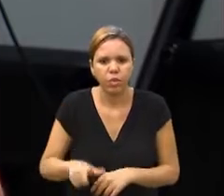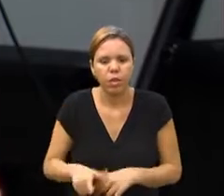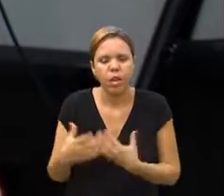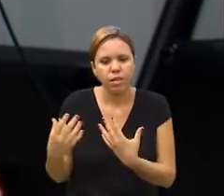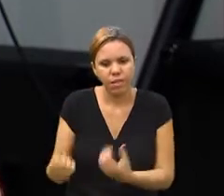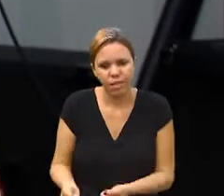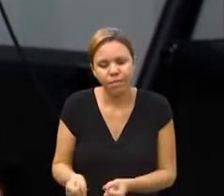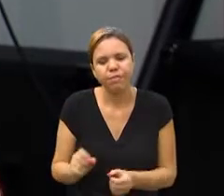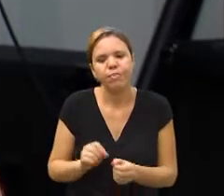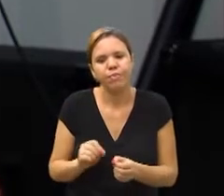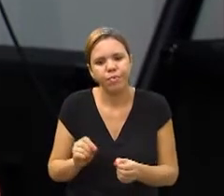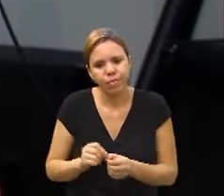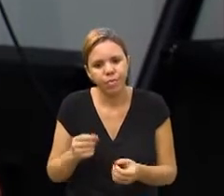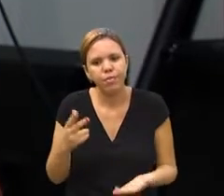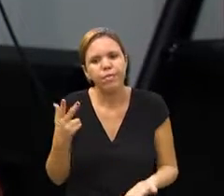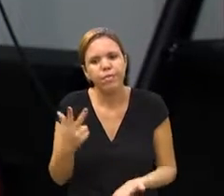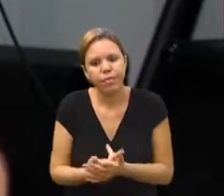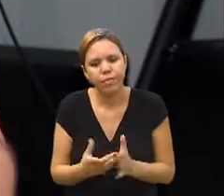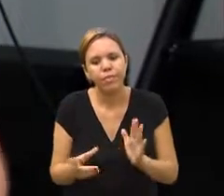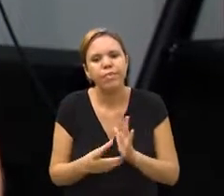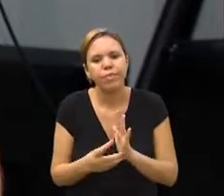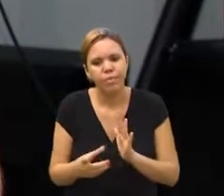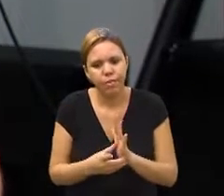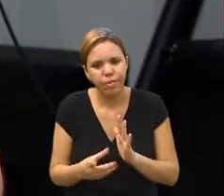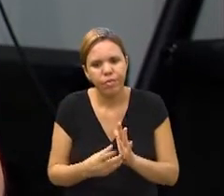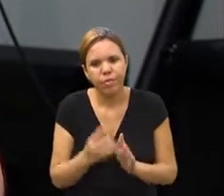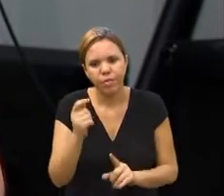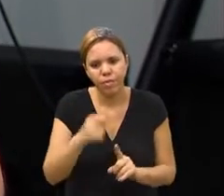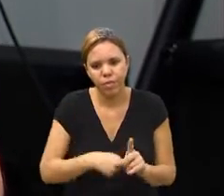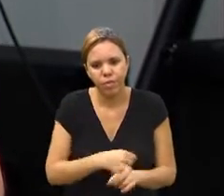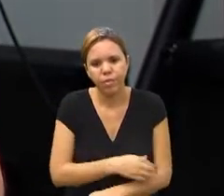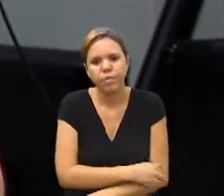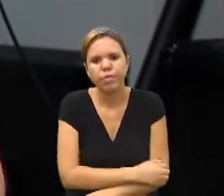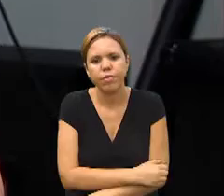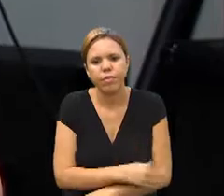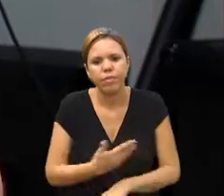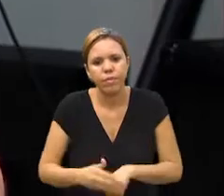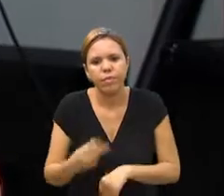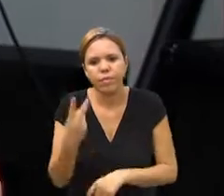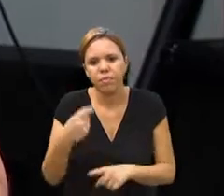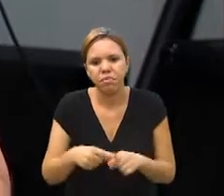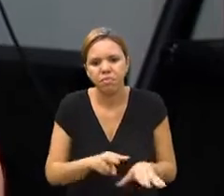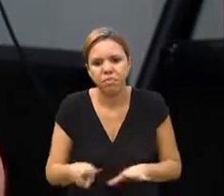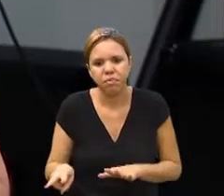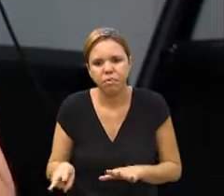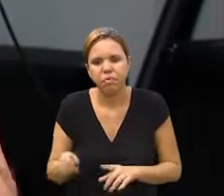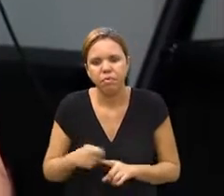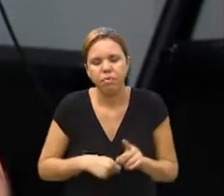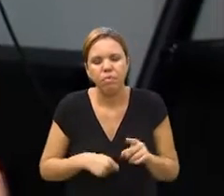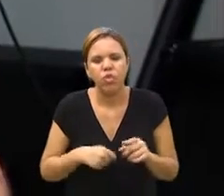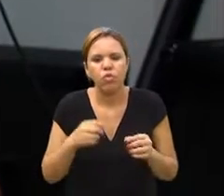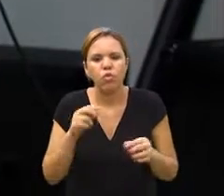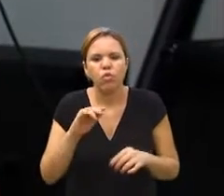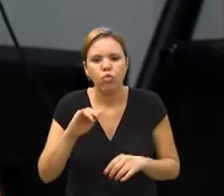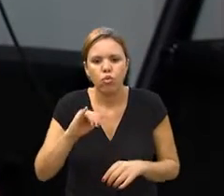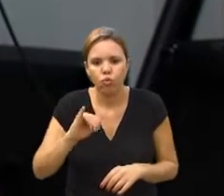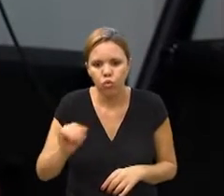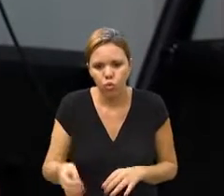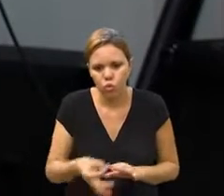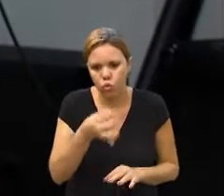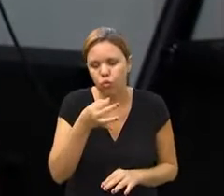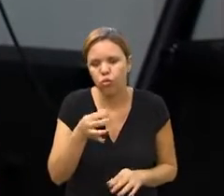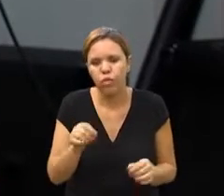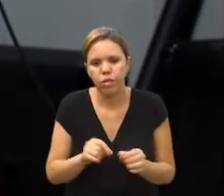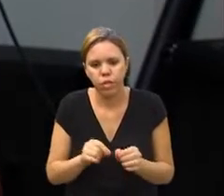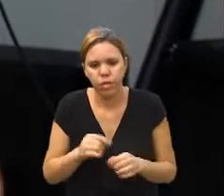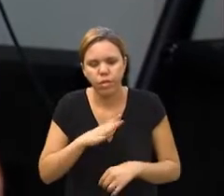topou ir fazer a gravação do DVD com a gente. Durante 1 mês a gente ensaiou 2 vezes por semana em Jundiaí para ficar no meio do caminho, porque os caras um